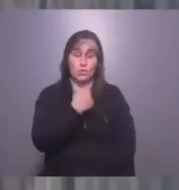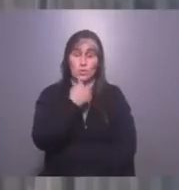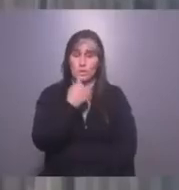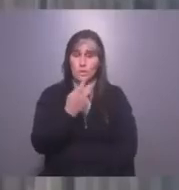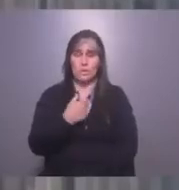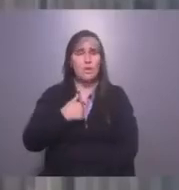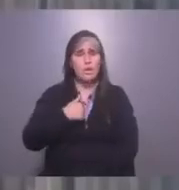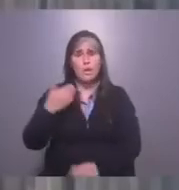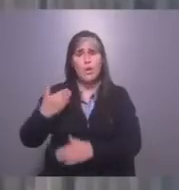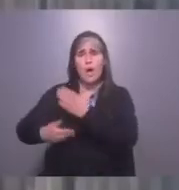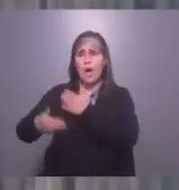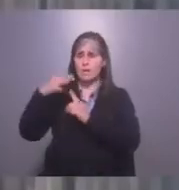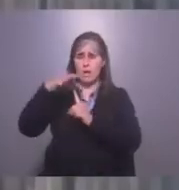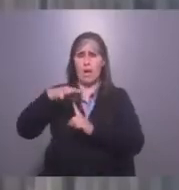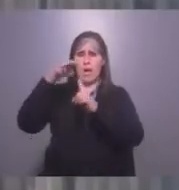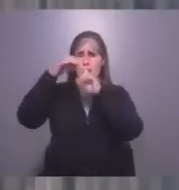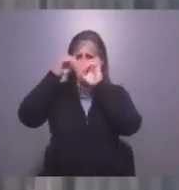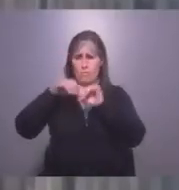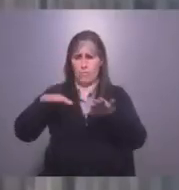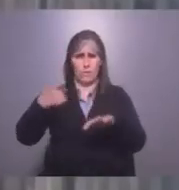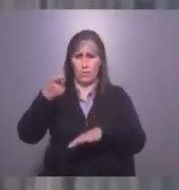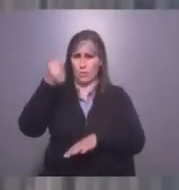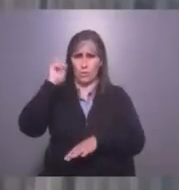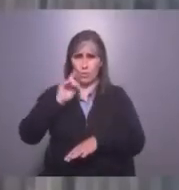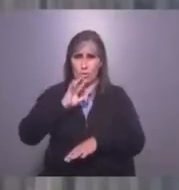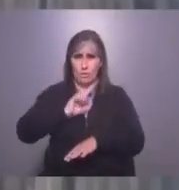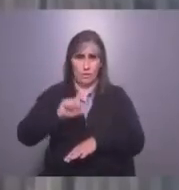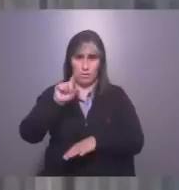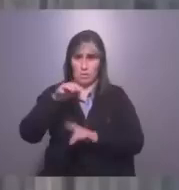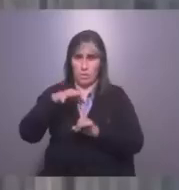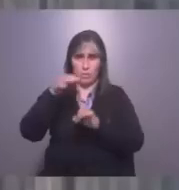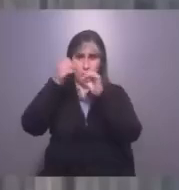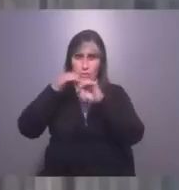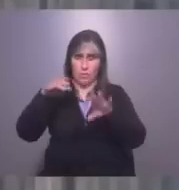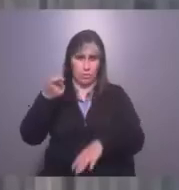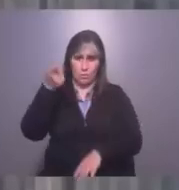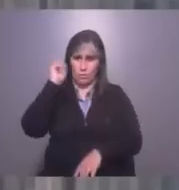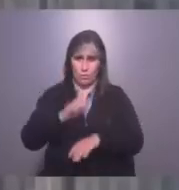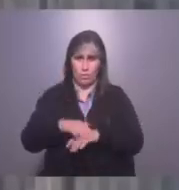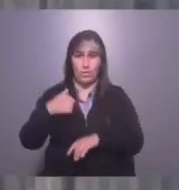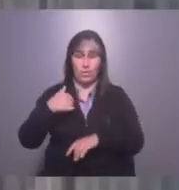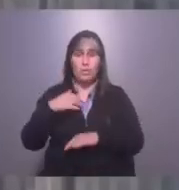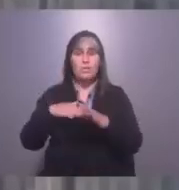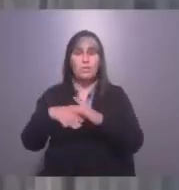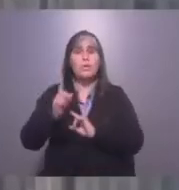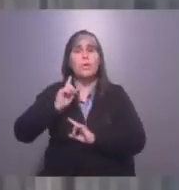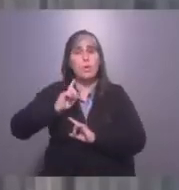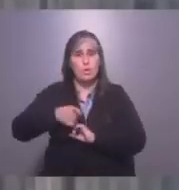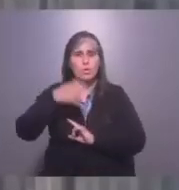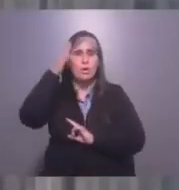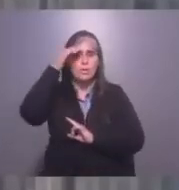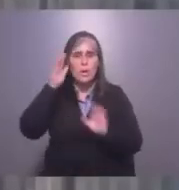eu não era profeta, nem filho de profeta. Era pastor de gado e cultivava